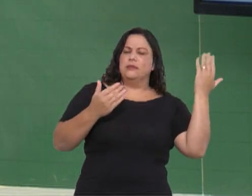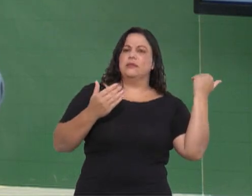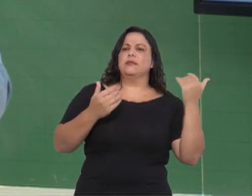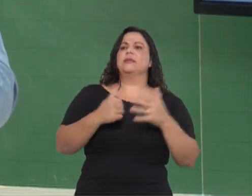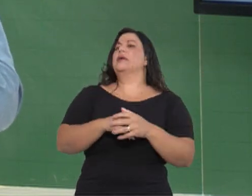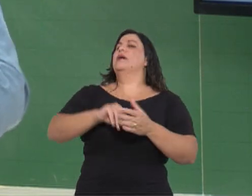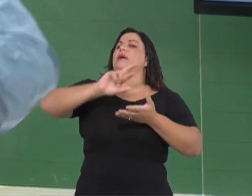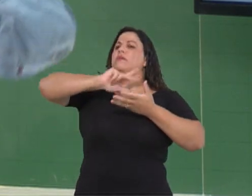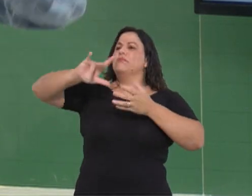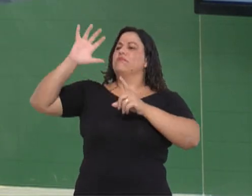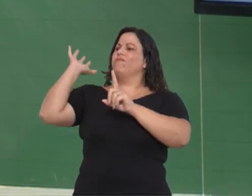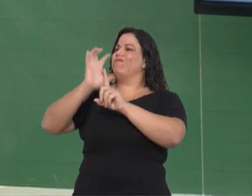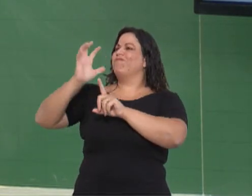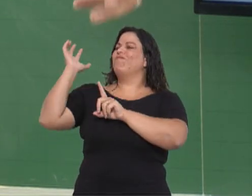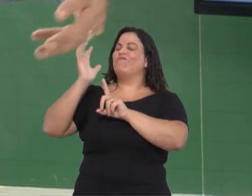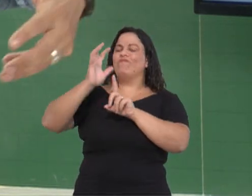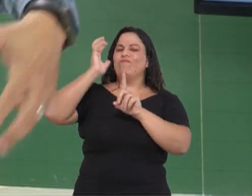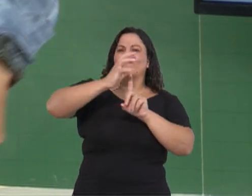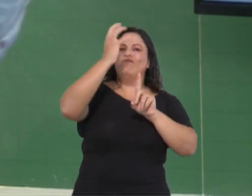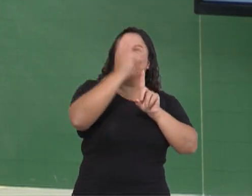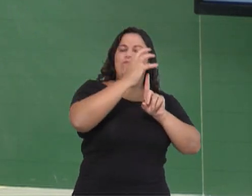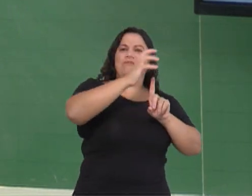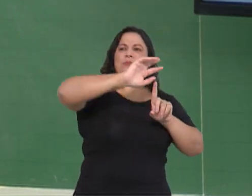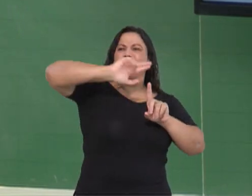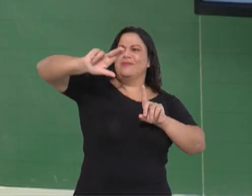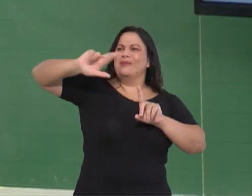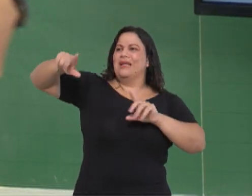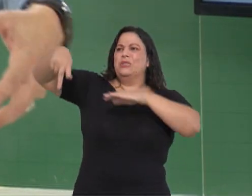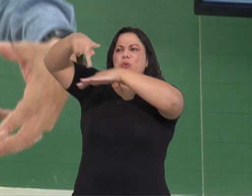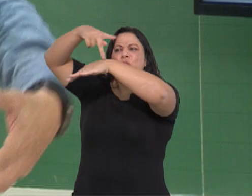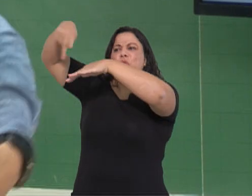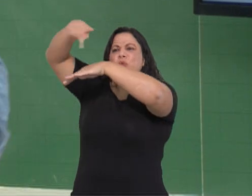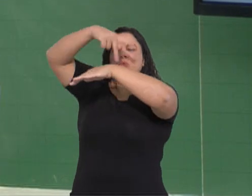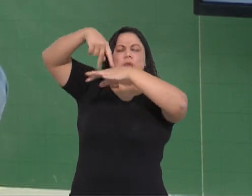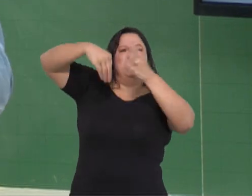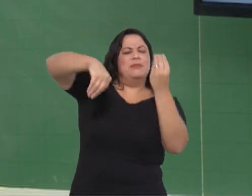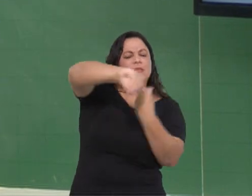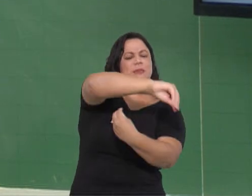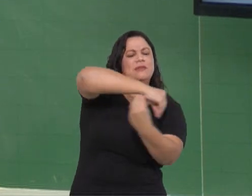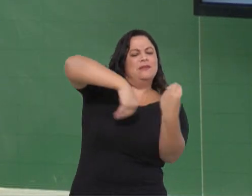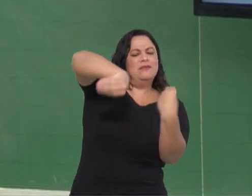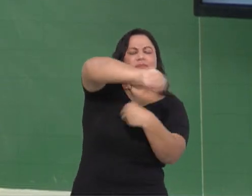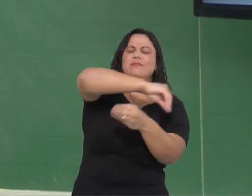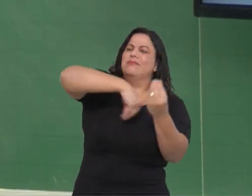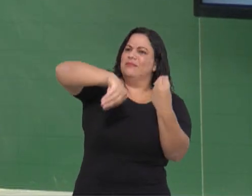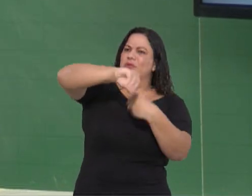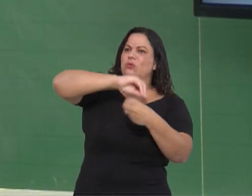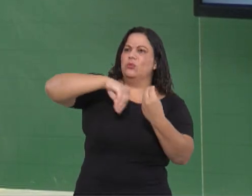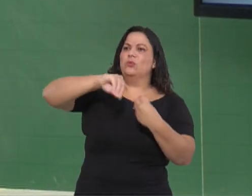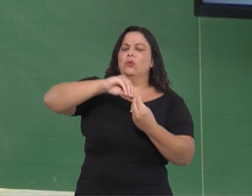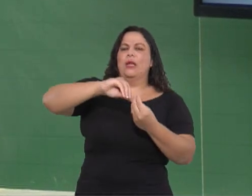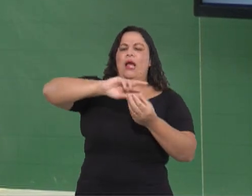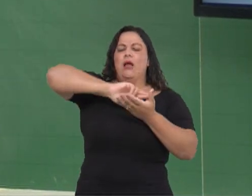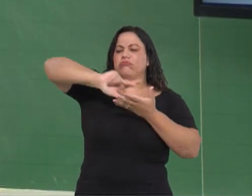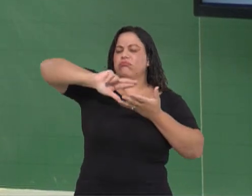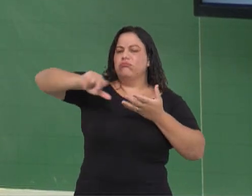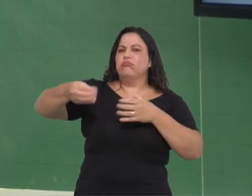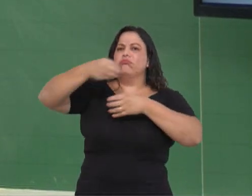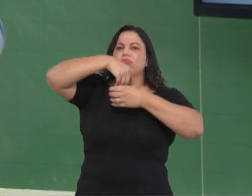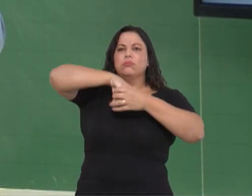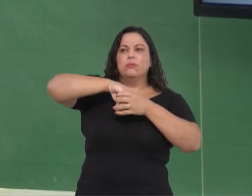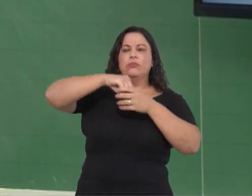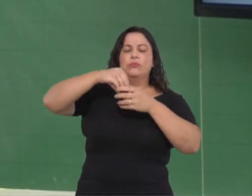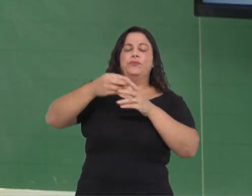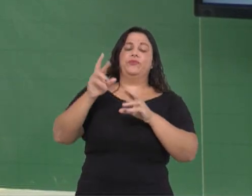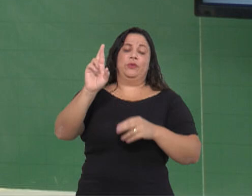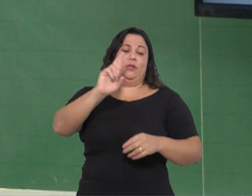açoriana, africana e indígena misturado. Dentro da religião você consegue ver as fronteiras.